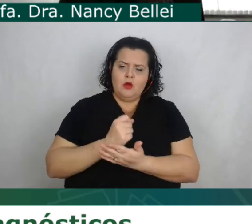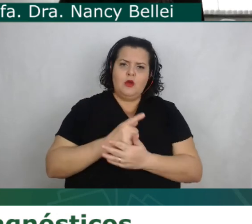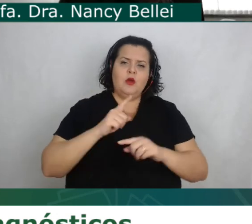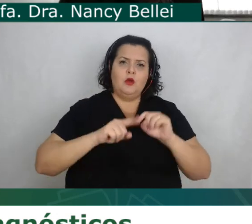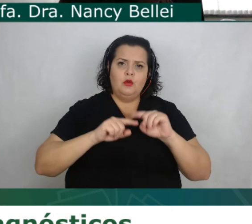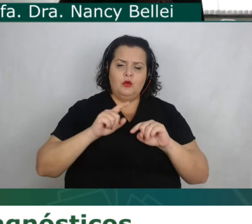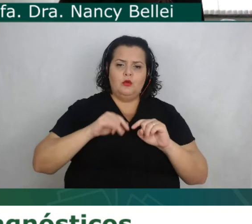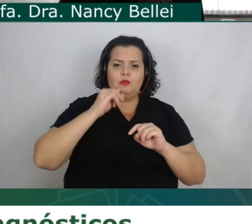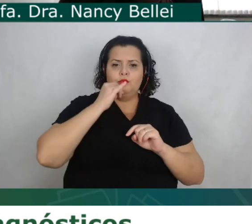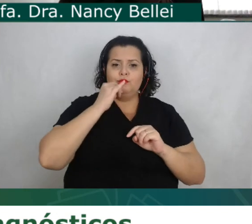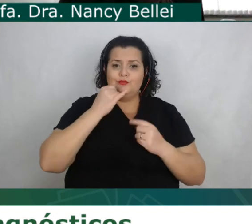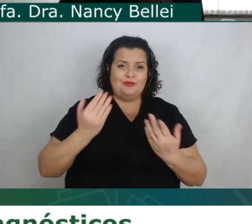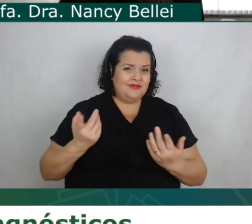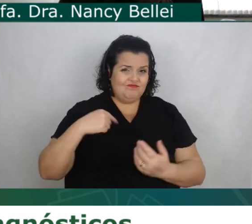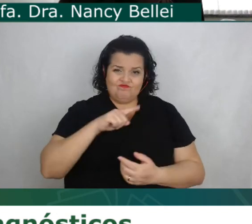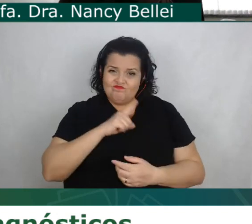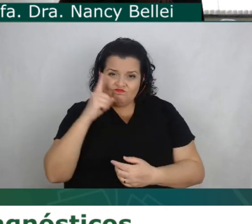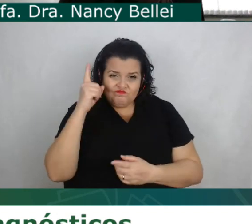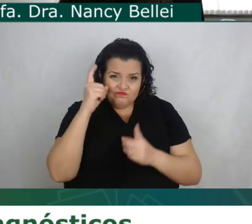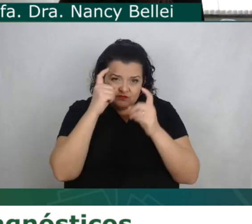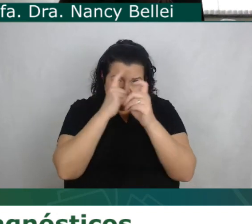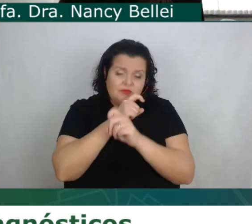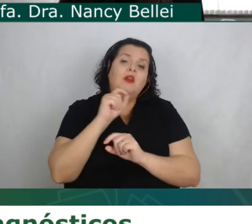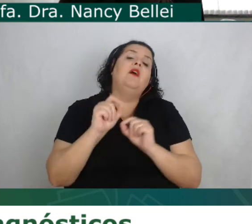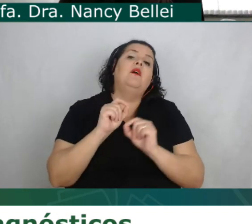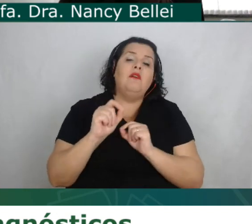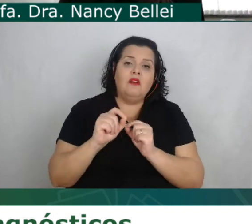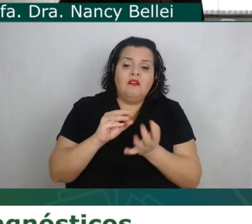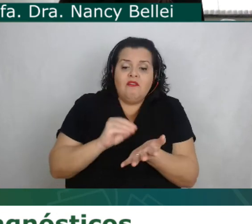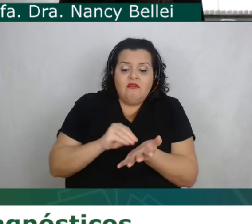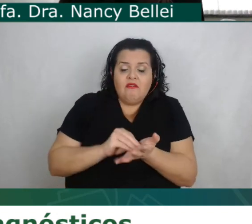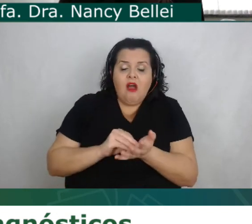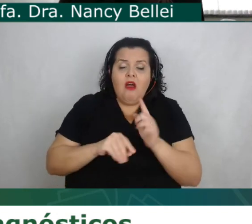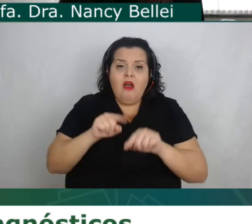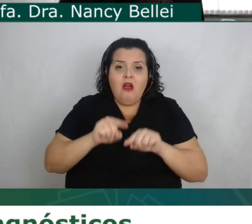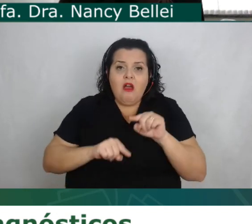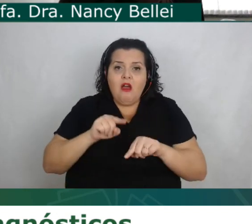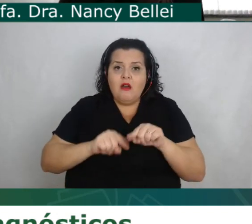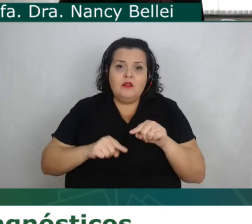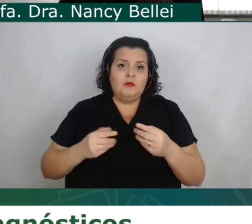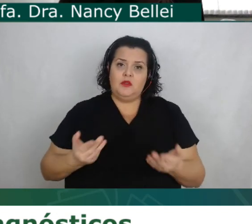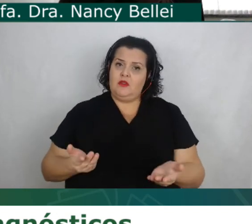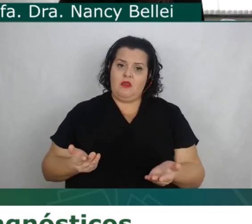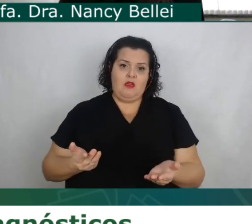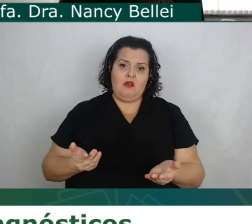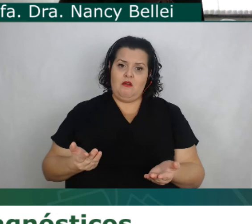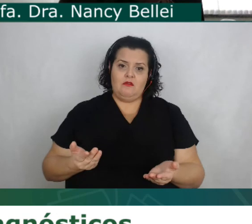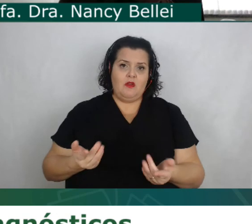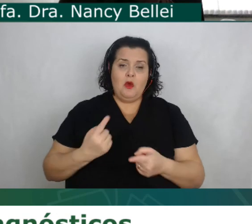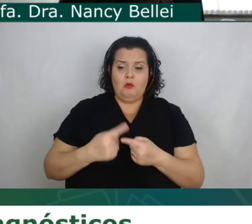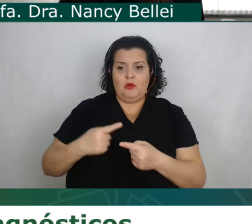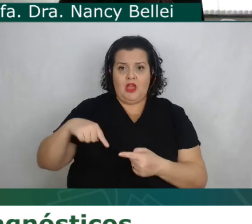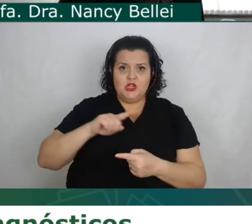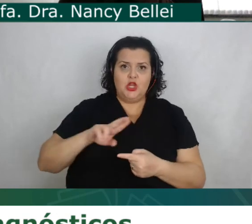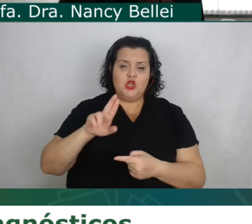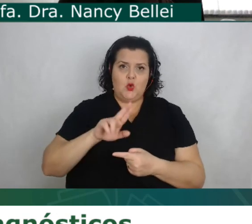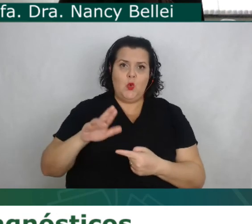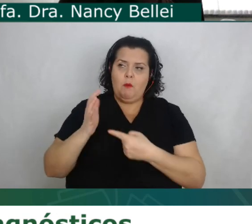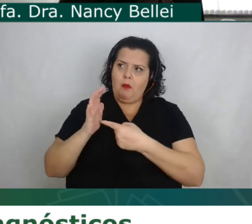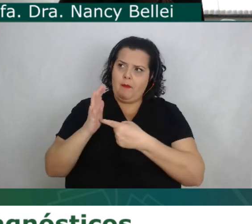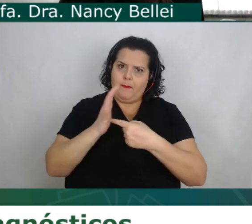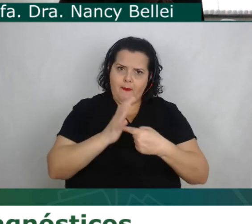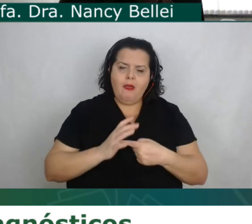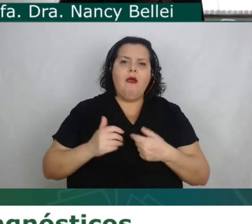estamos tendo enormes dificuldades com insumos de extração, né? Quer dizer, como o nosso processo é semi-automatizado, nós estamos tendo